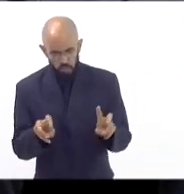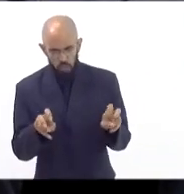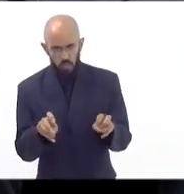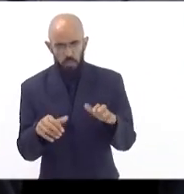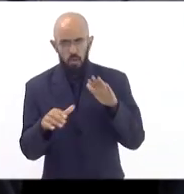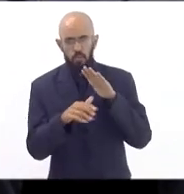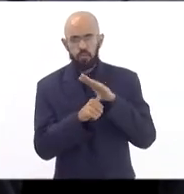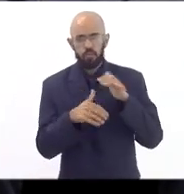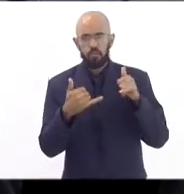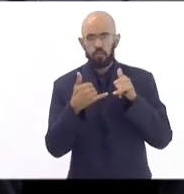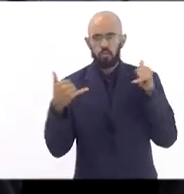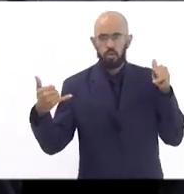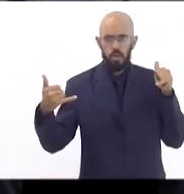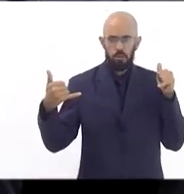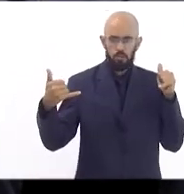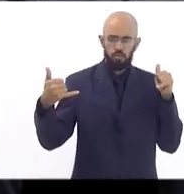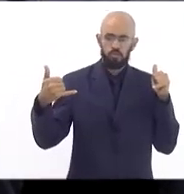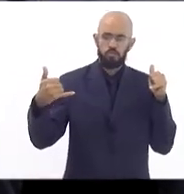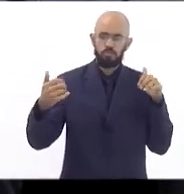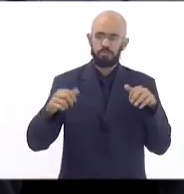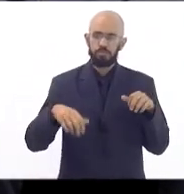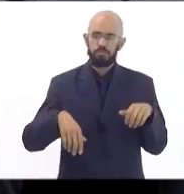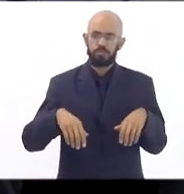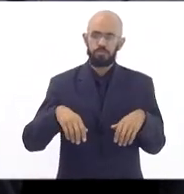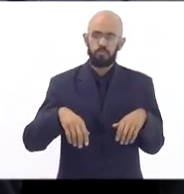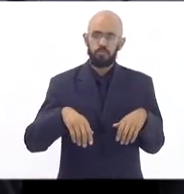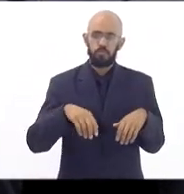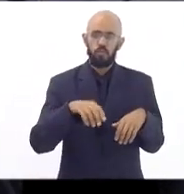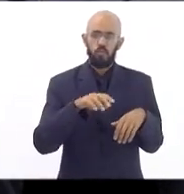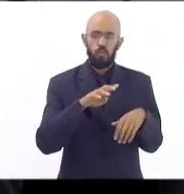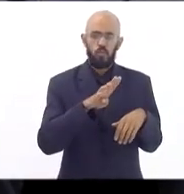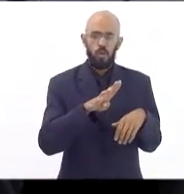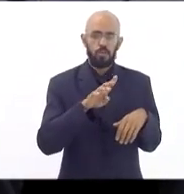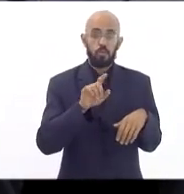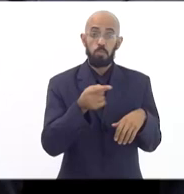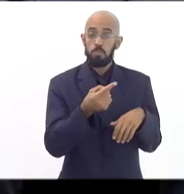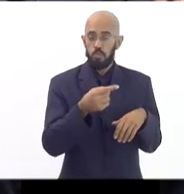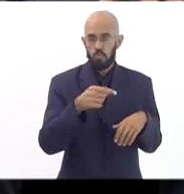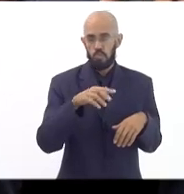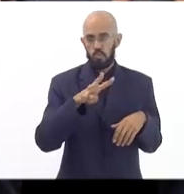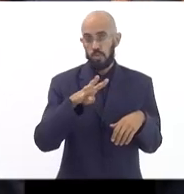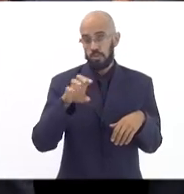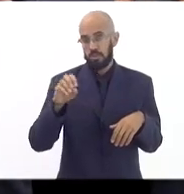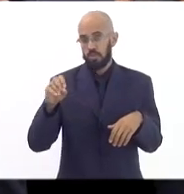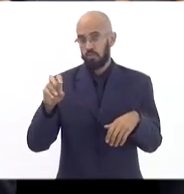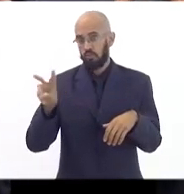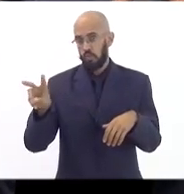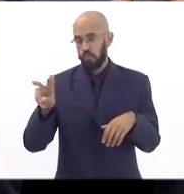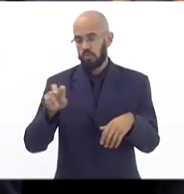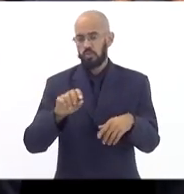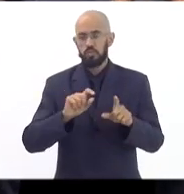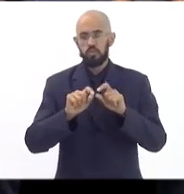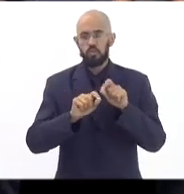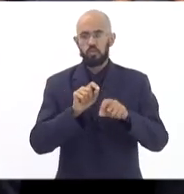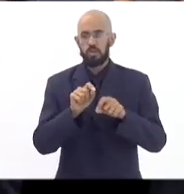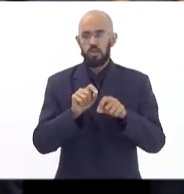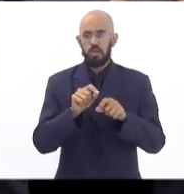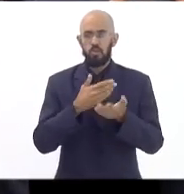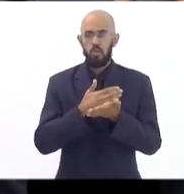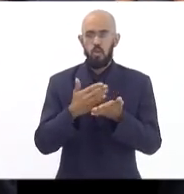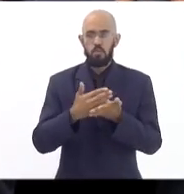desse cabeamento de 4.400 volts é o Vinício a